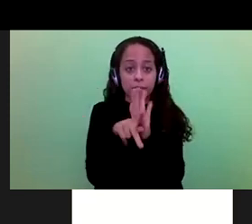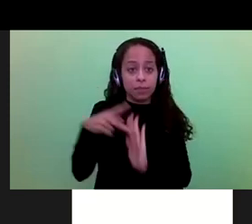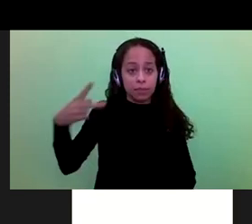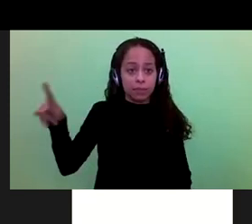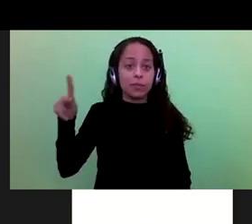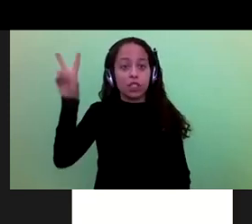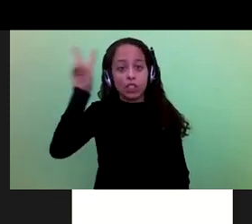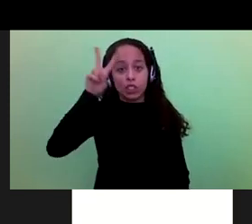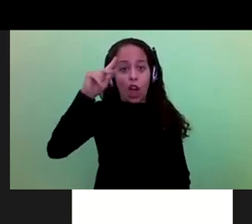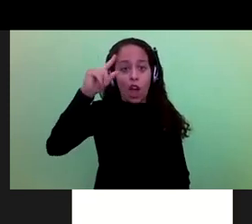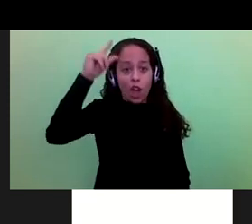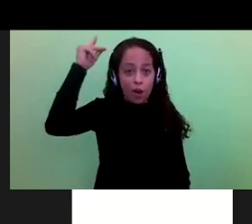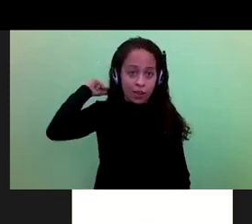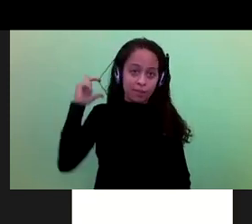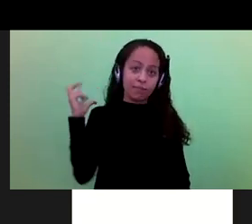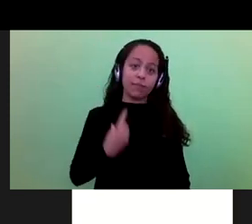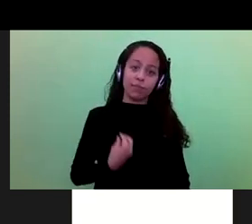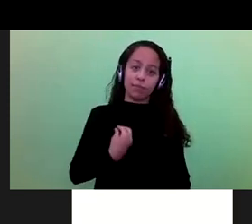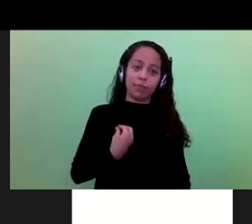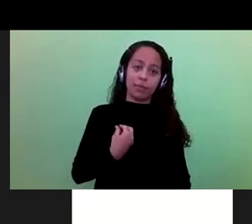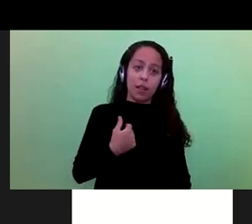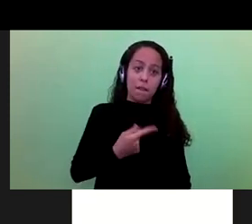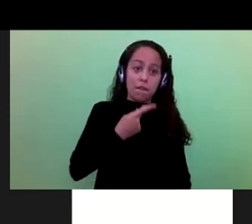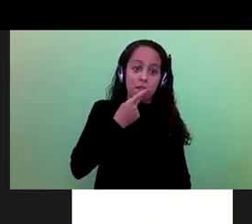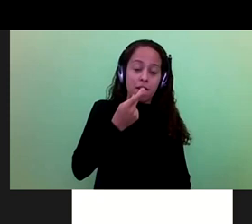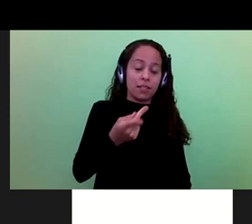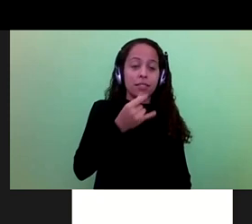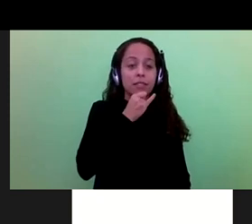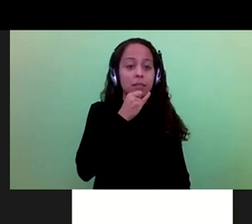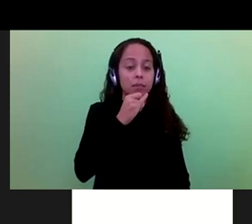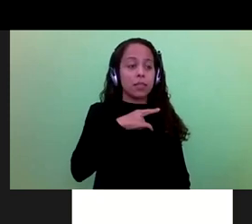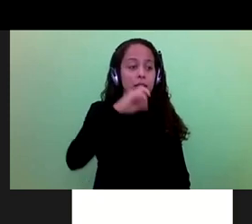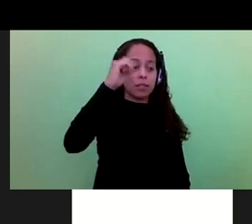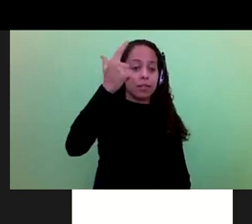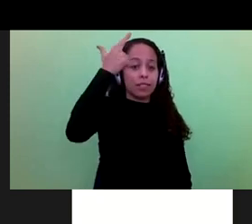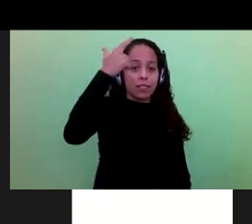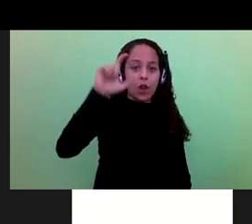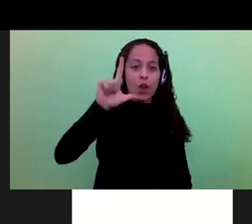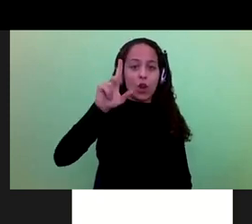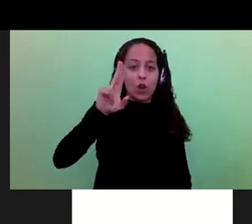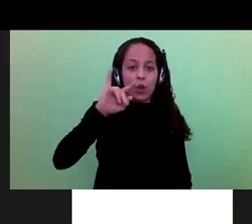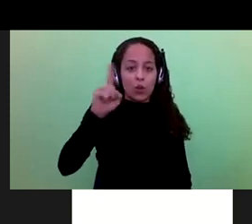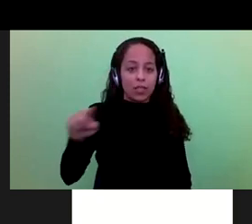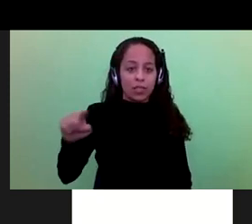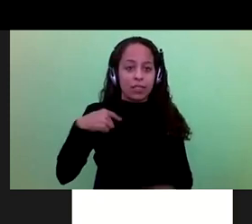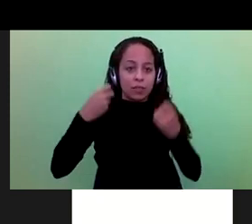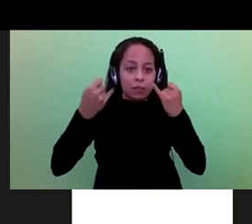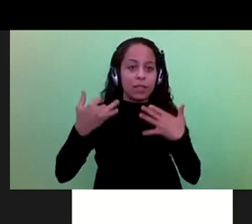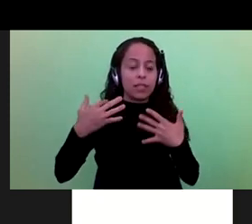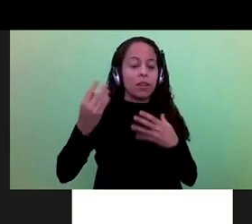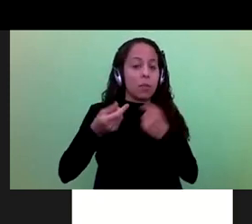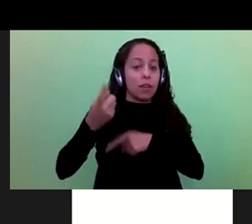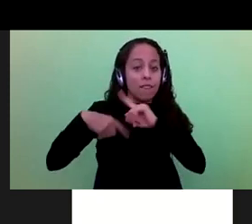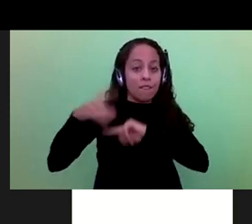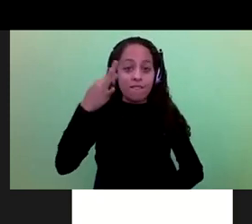são próprios da história. E aí, quando eu falo, por exemplo, do iluminismo, eu preciso falar da